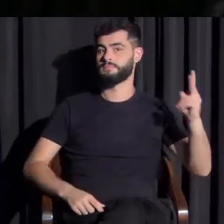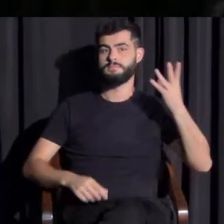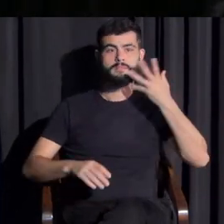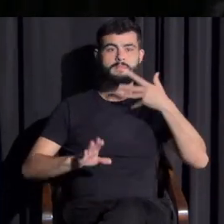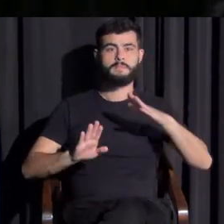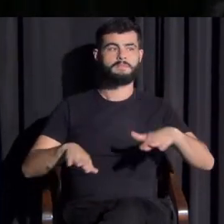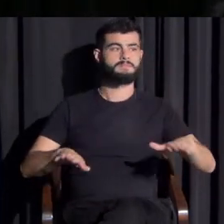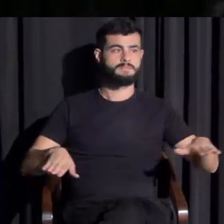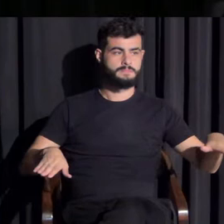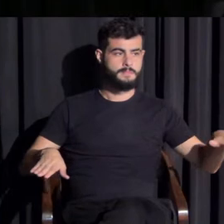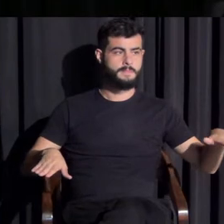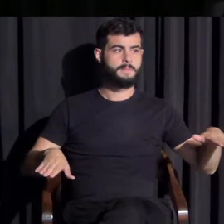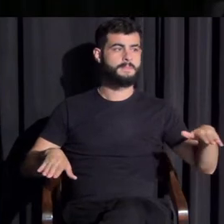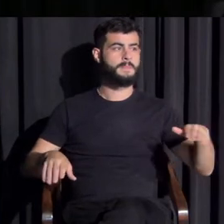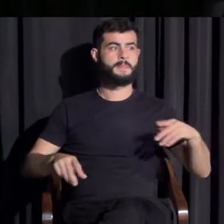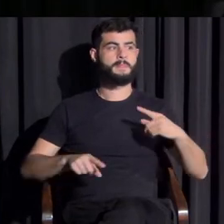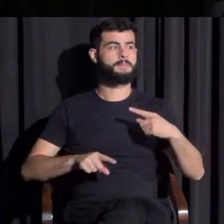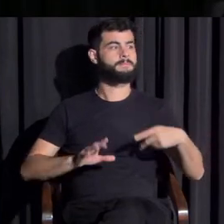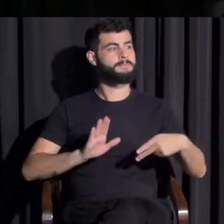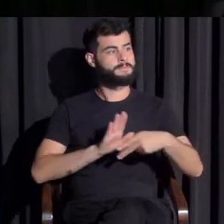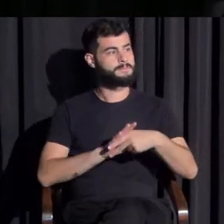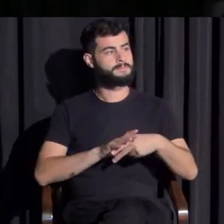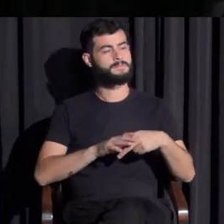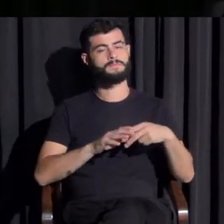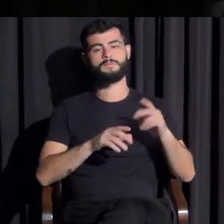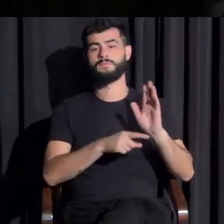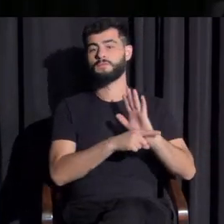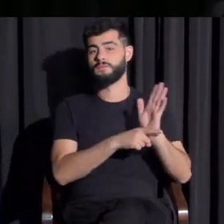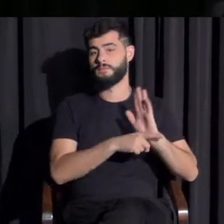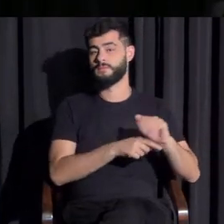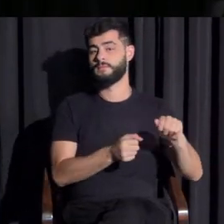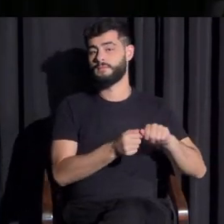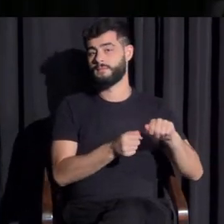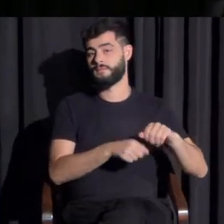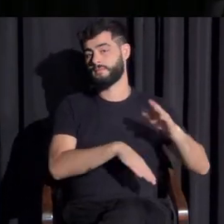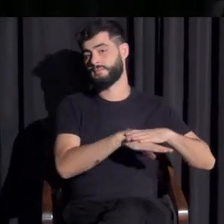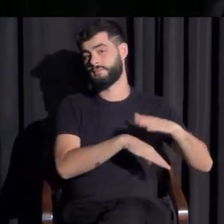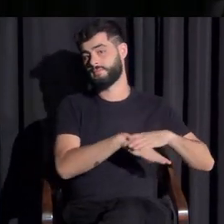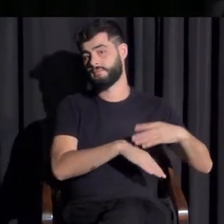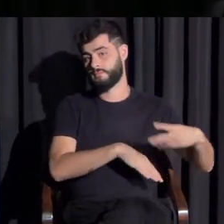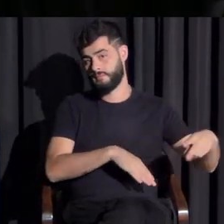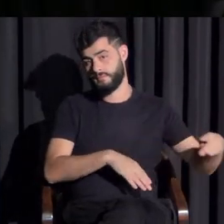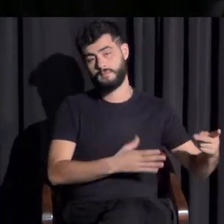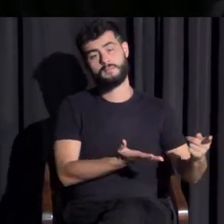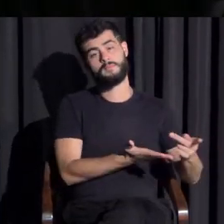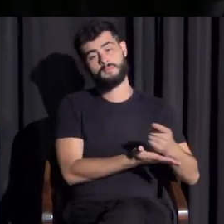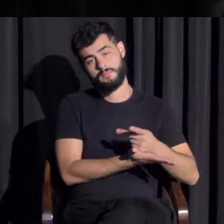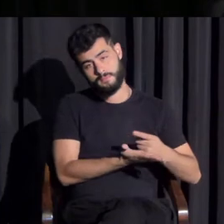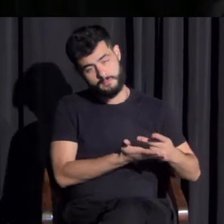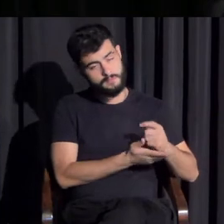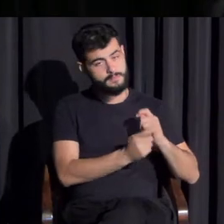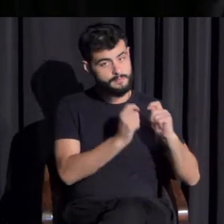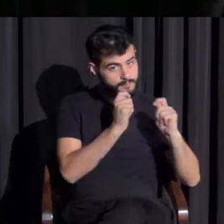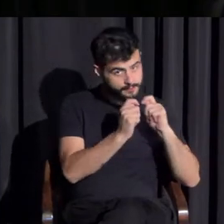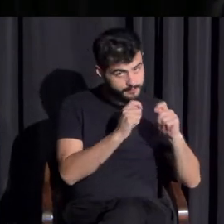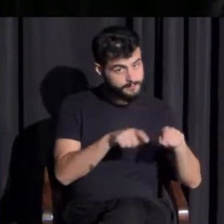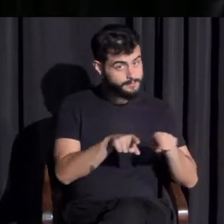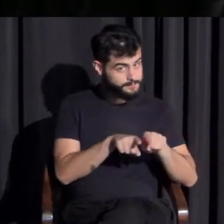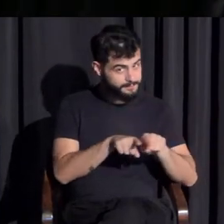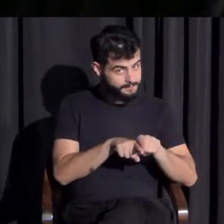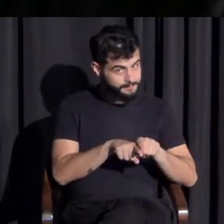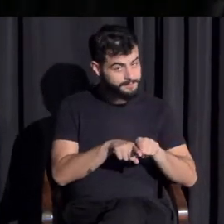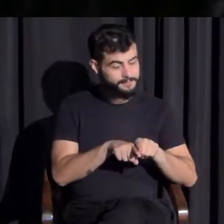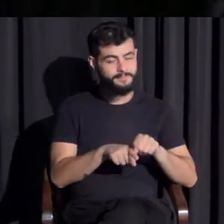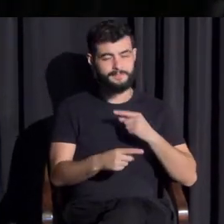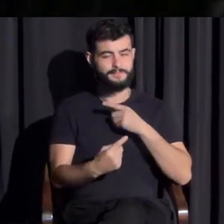partir de vídeos produzidos por elas, de desenhos e de algumas entrevistas. E aí eu situo vocês